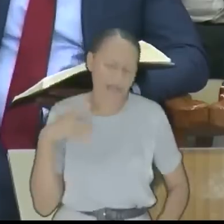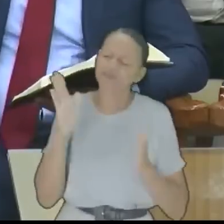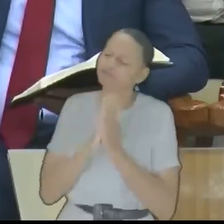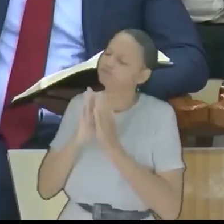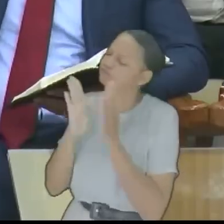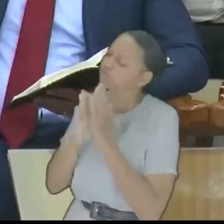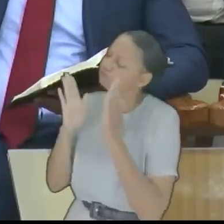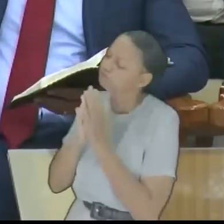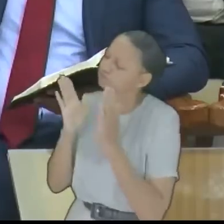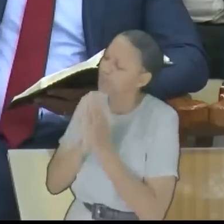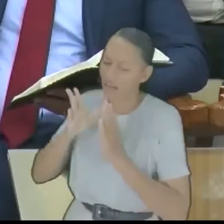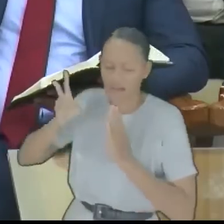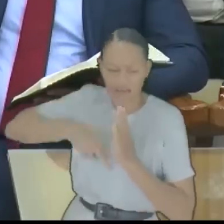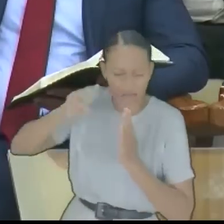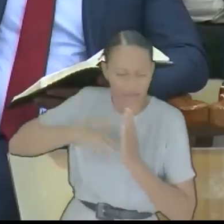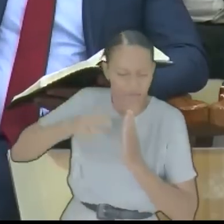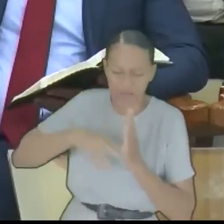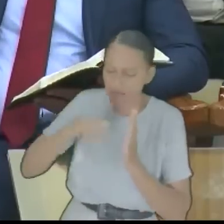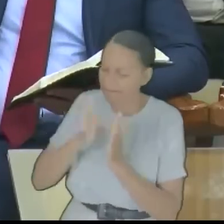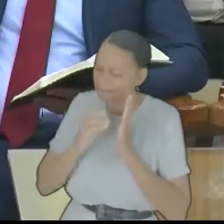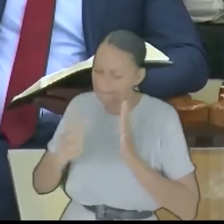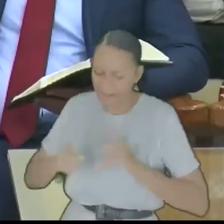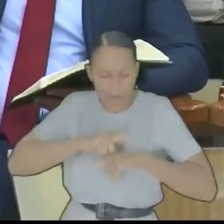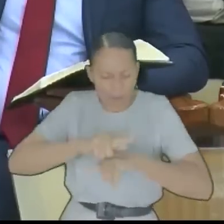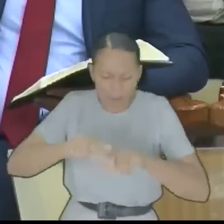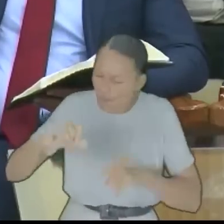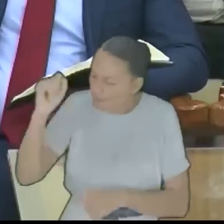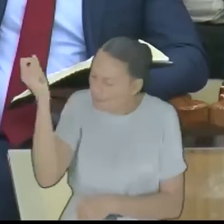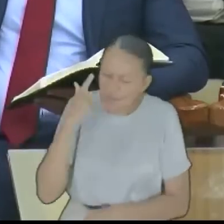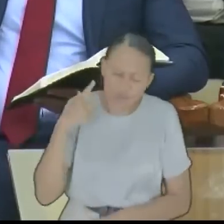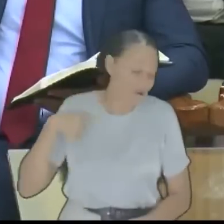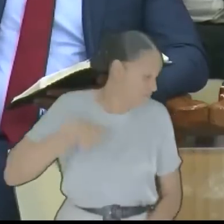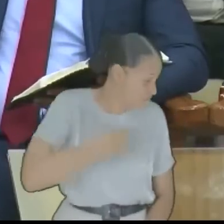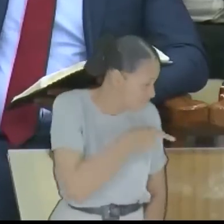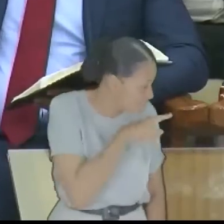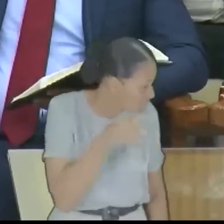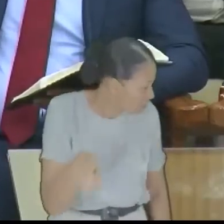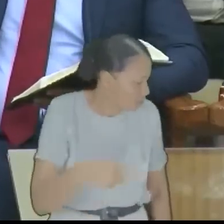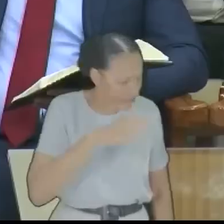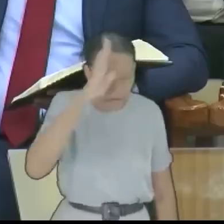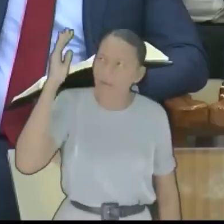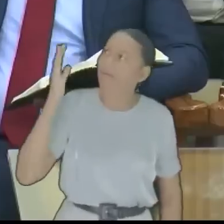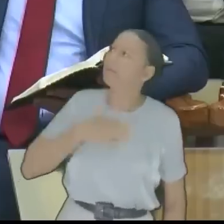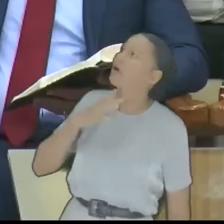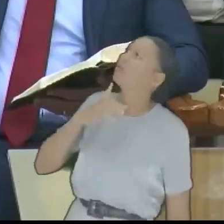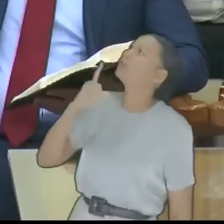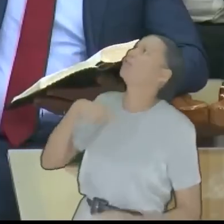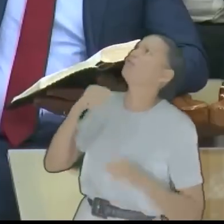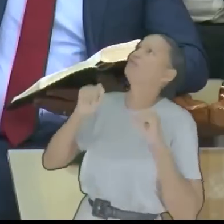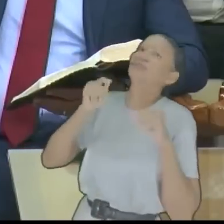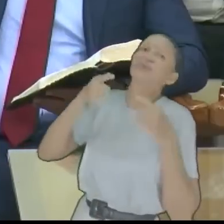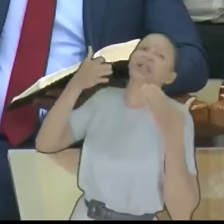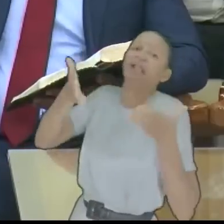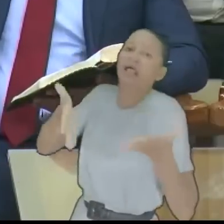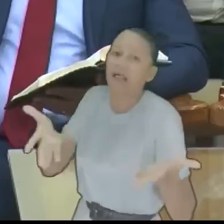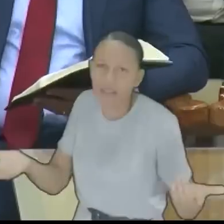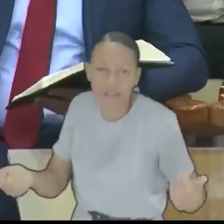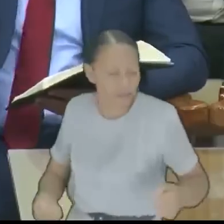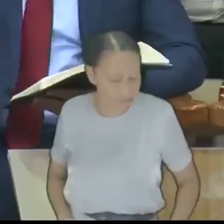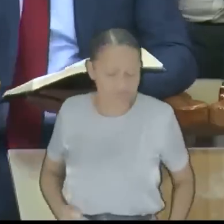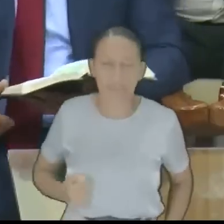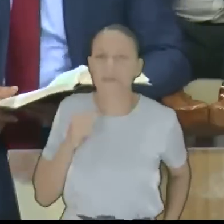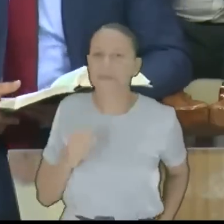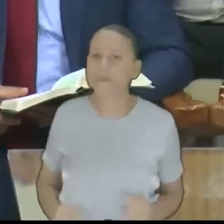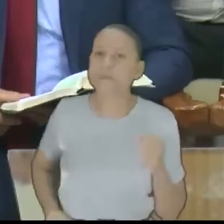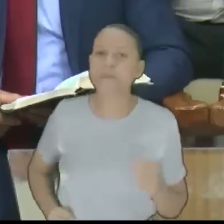orando, ele estava lendo a Bíblia lá no deserto, e uma voz disse: vá a Roma. E ele disse: meu Deus, eu vou fazer o quê? E quando ele